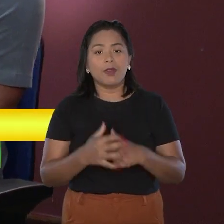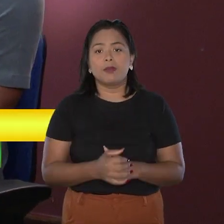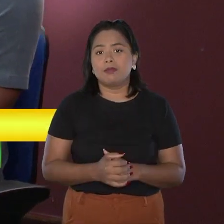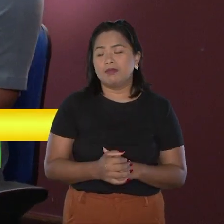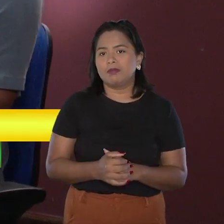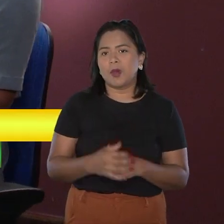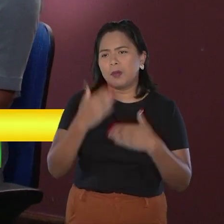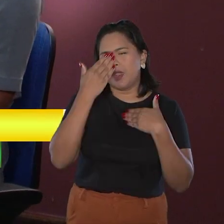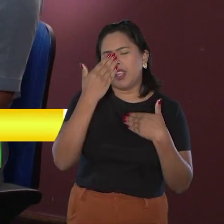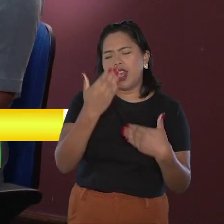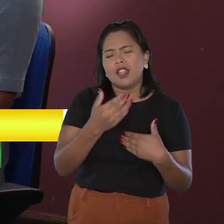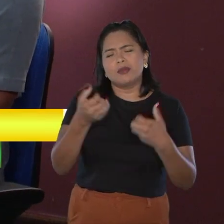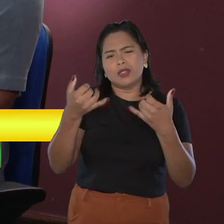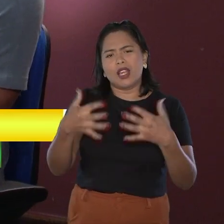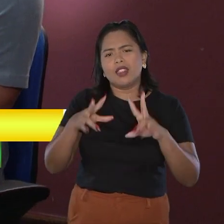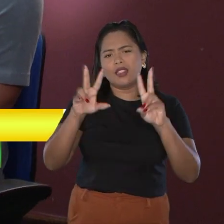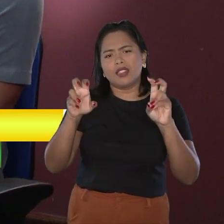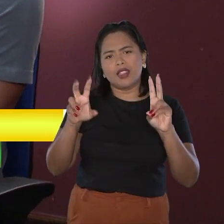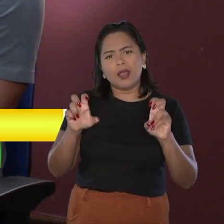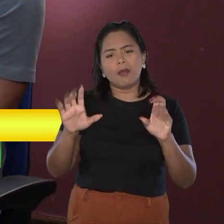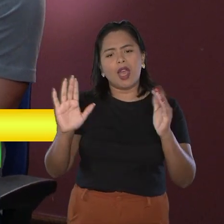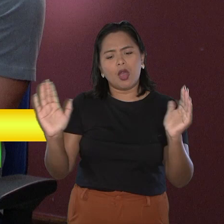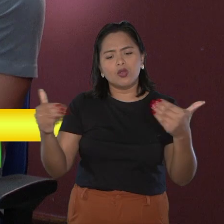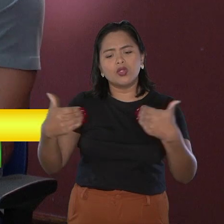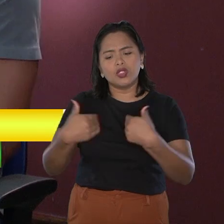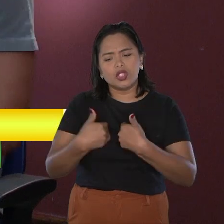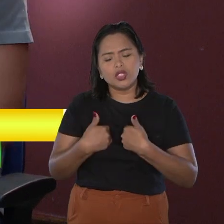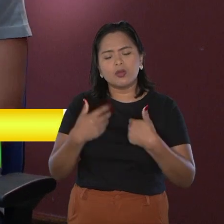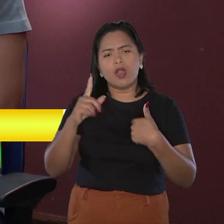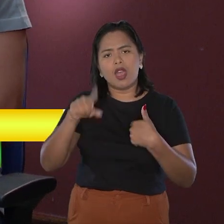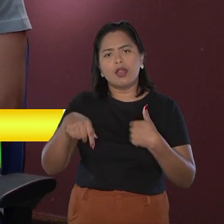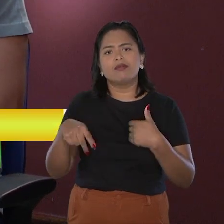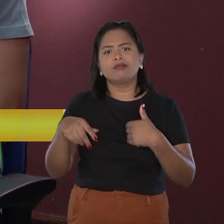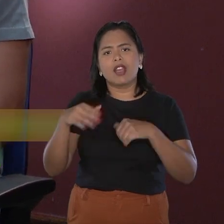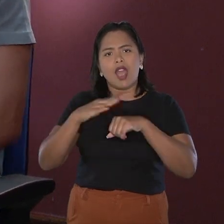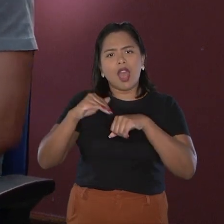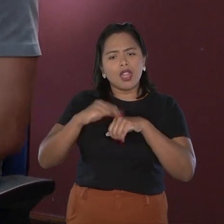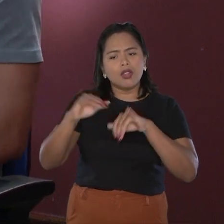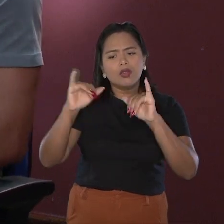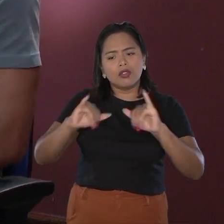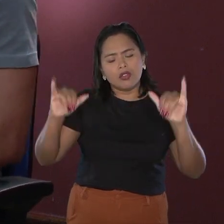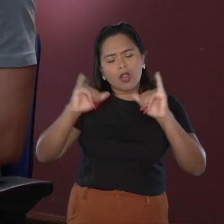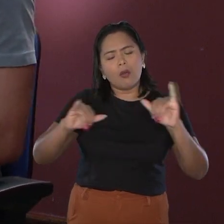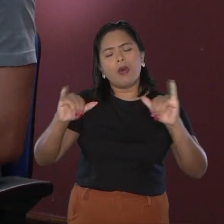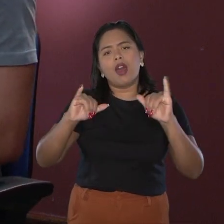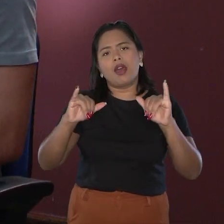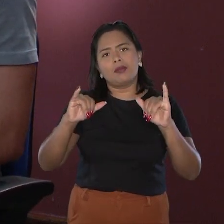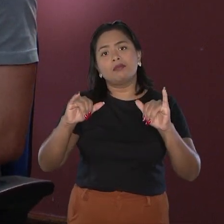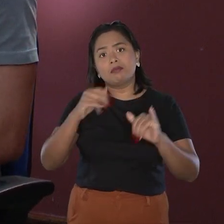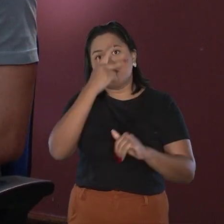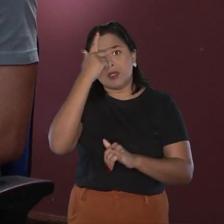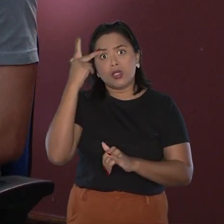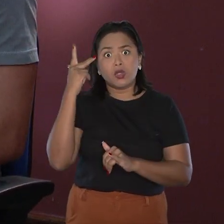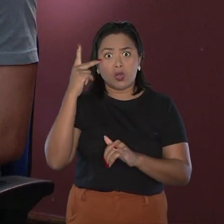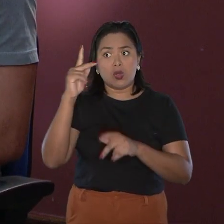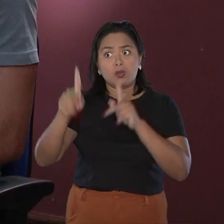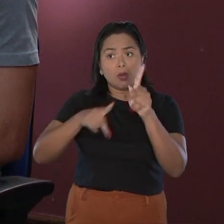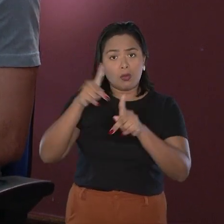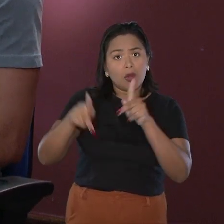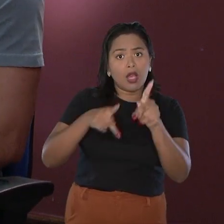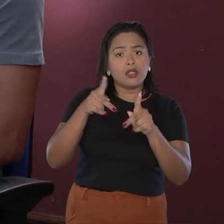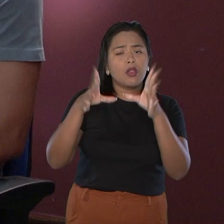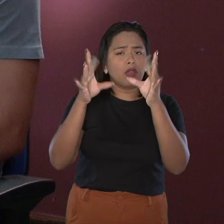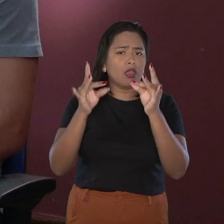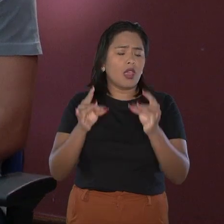sendo feito com muito carinho né para para levar para toda a população e quanto mais Pessoas souberem que vai haver esse evento como ele vai funcionar